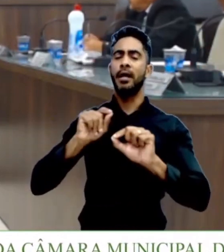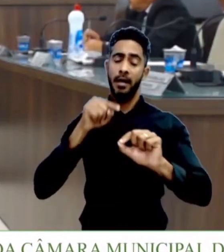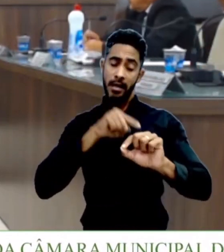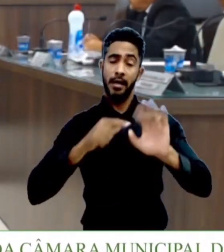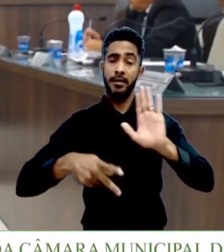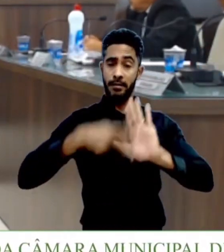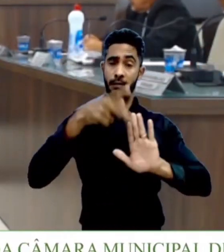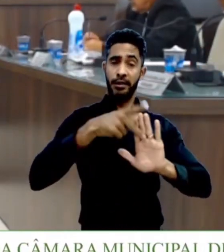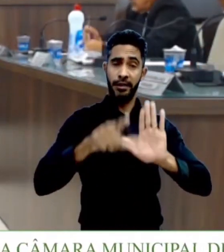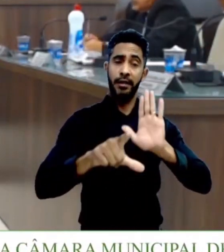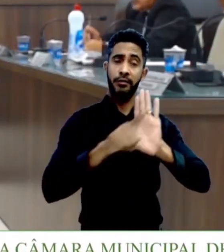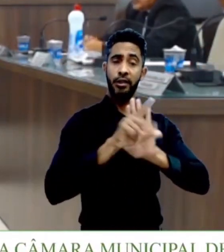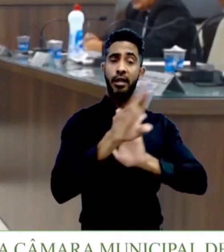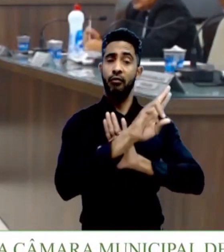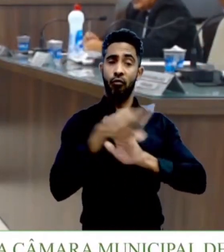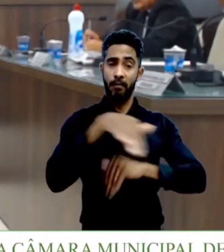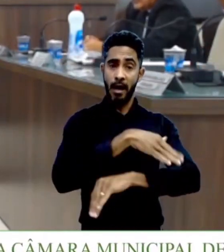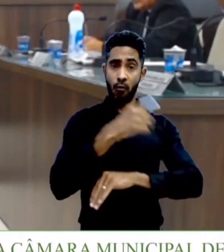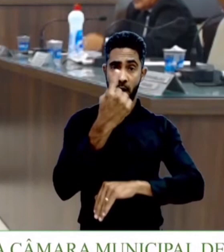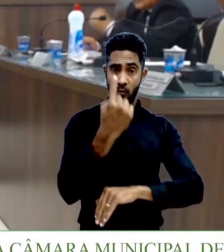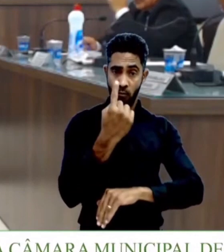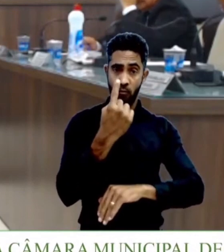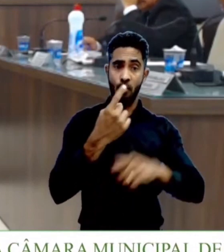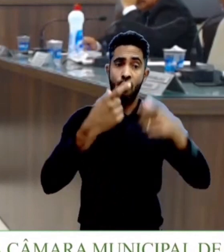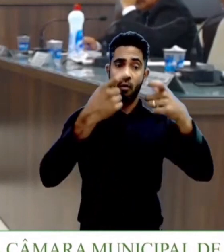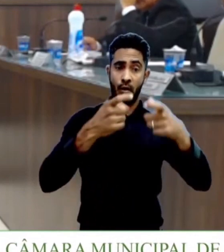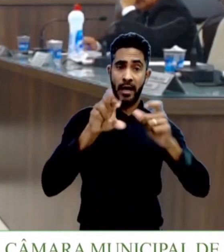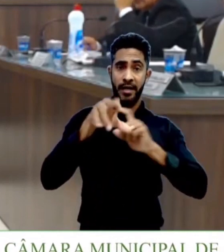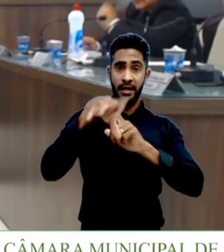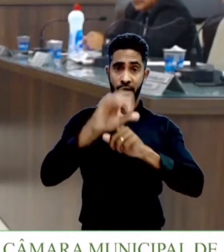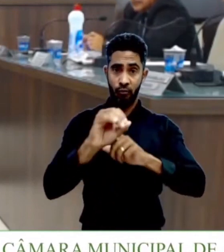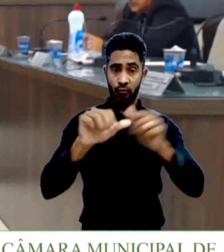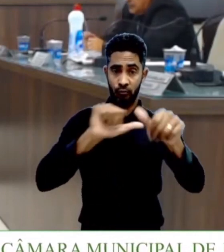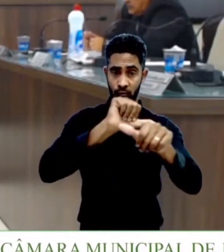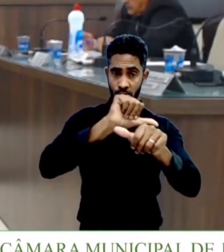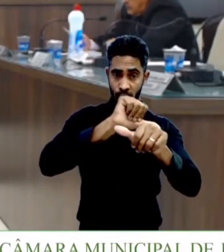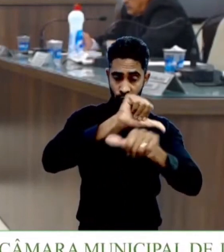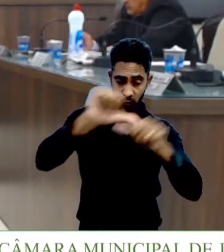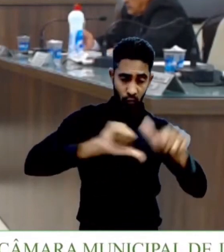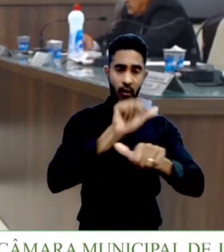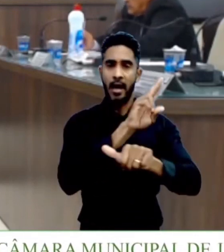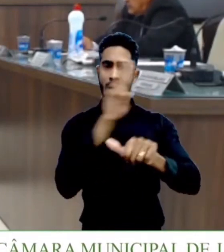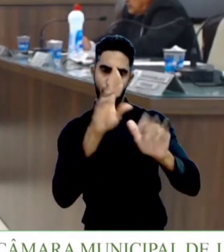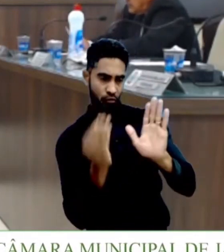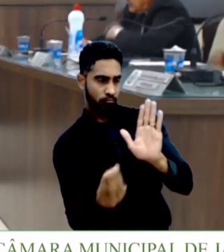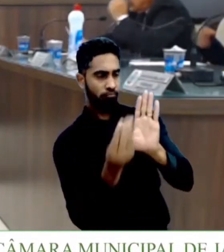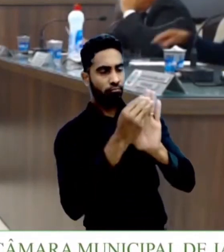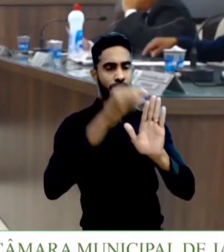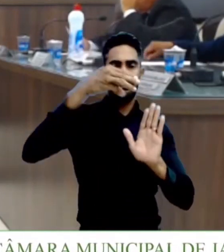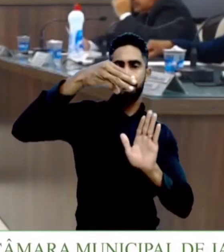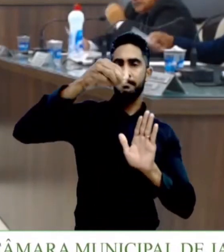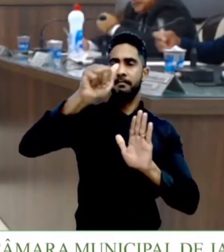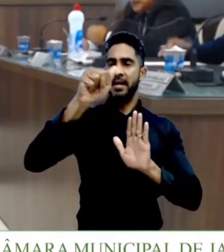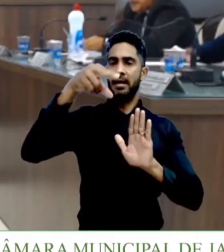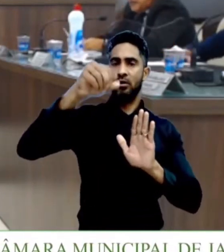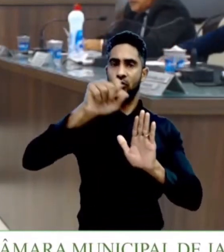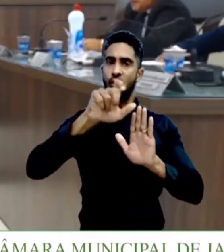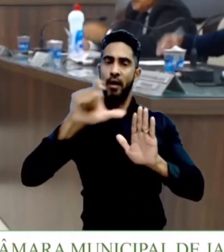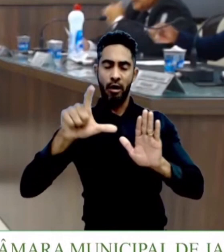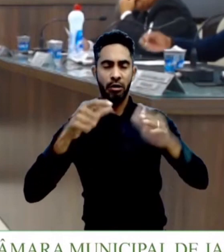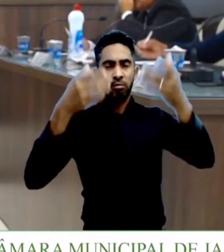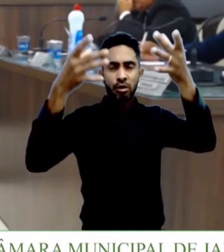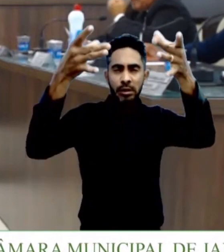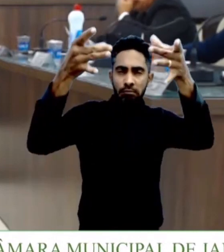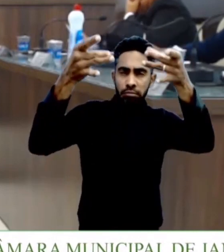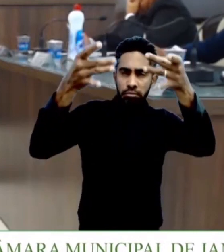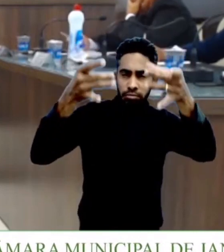O projeto de lei dá denominação à Rua 1, localizada no bairro Rio Novo, Rua Manuel Justino dos Santos. Após